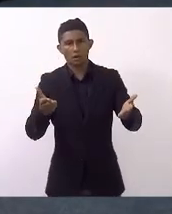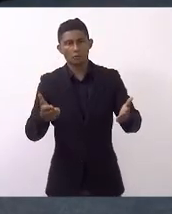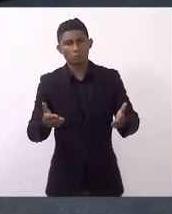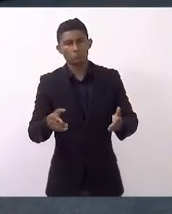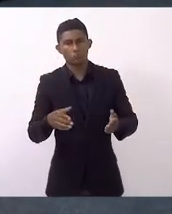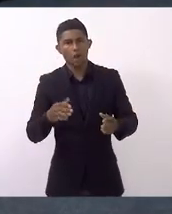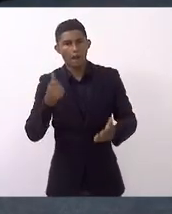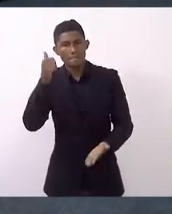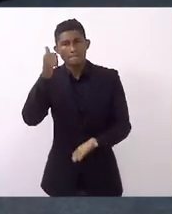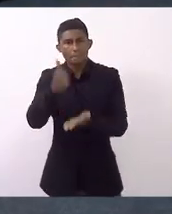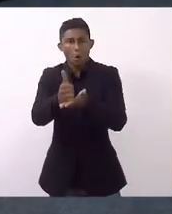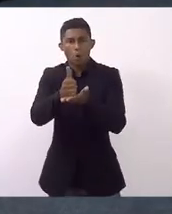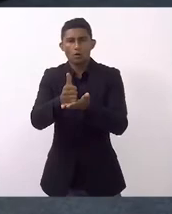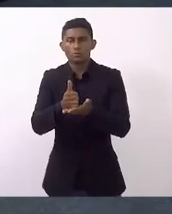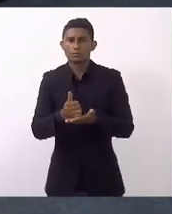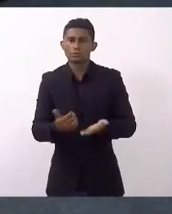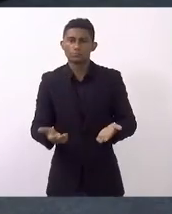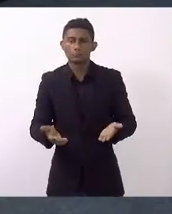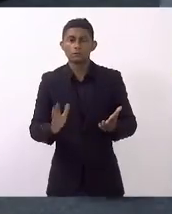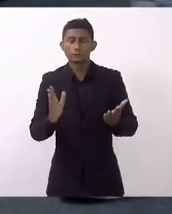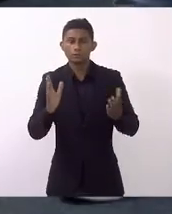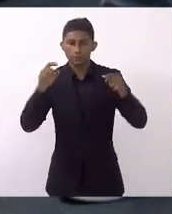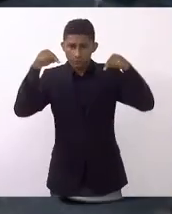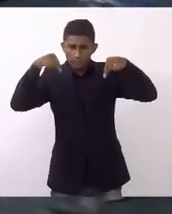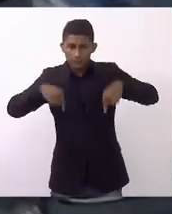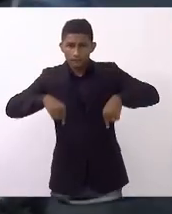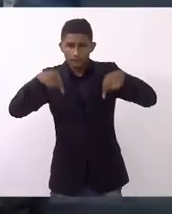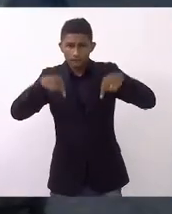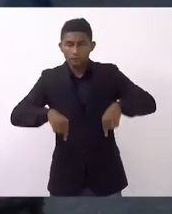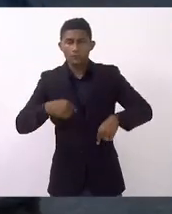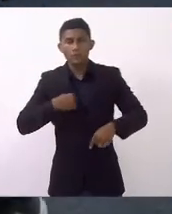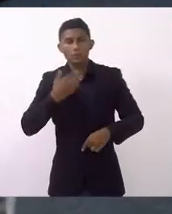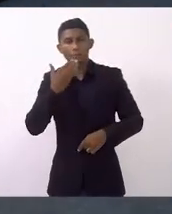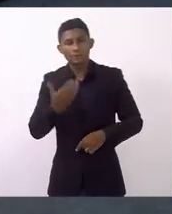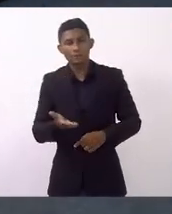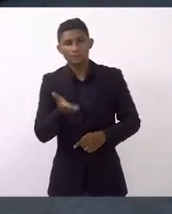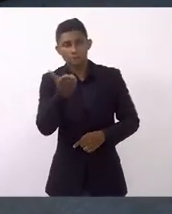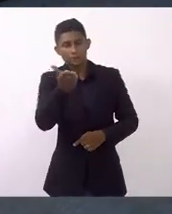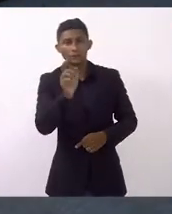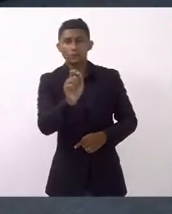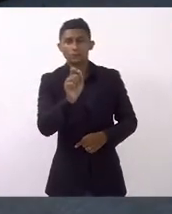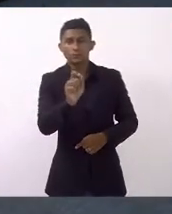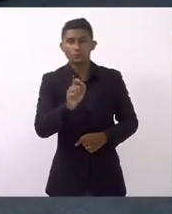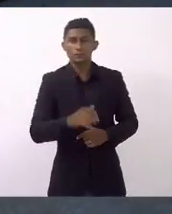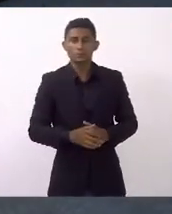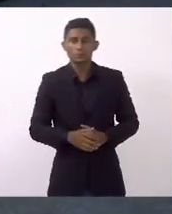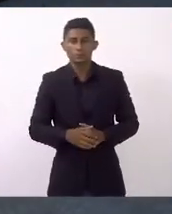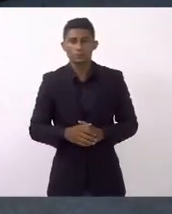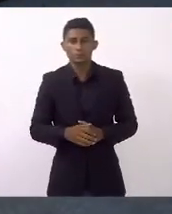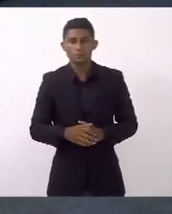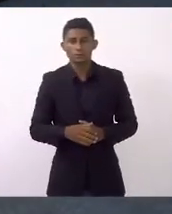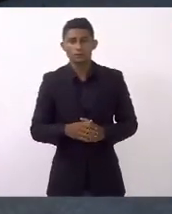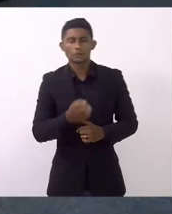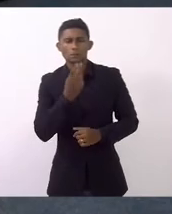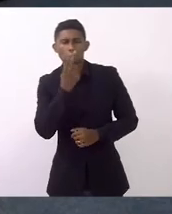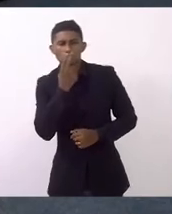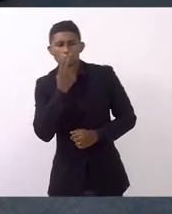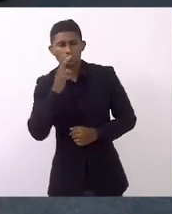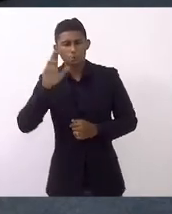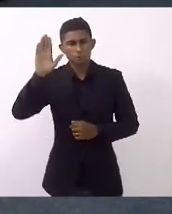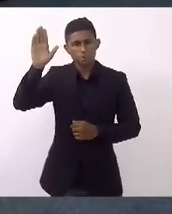Na democracia, então, senhor presidente, aqui eu queria pedir a Vossa Excelência, regime fascista, nazista e comunista,